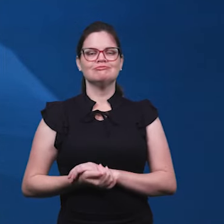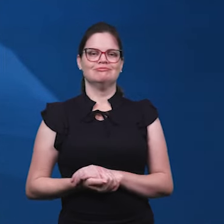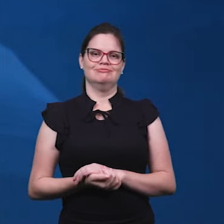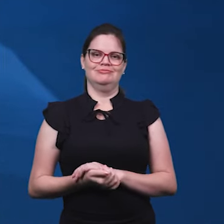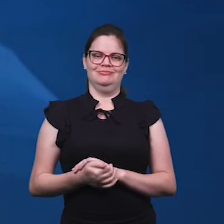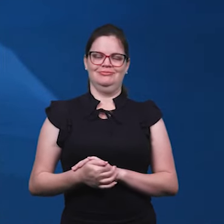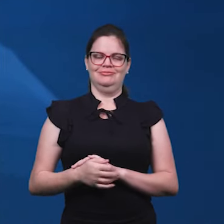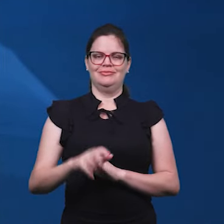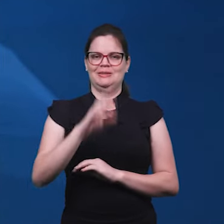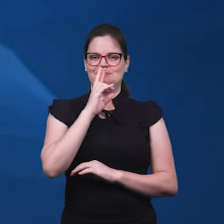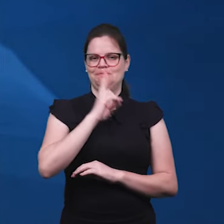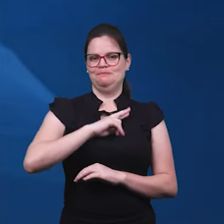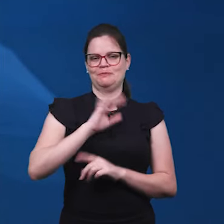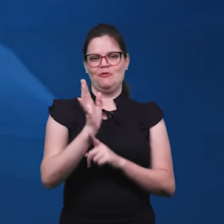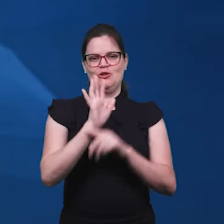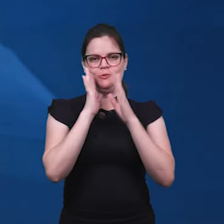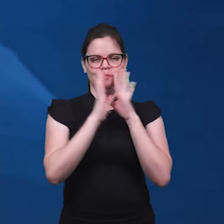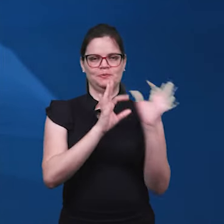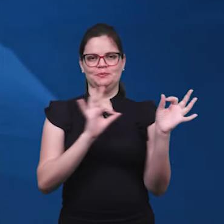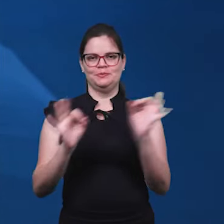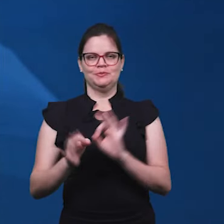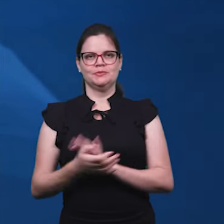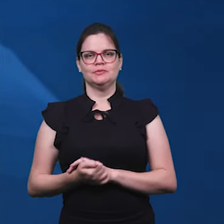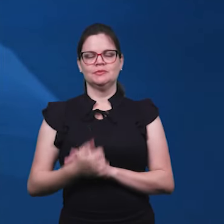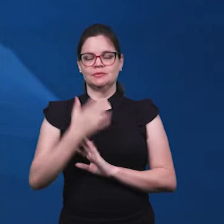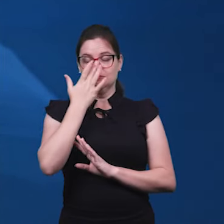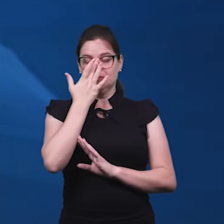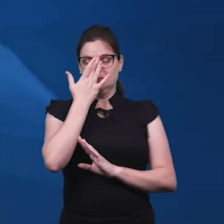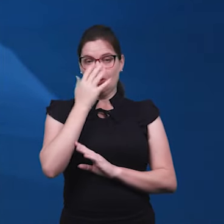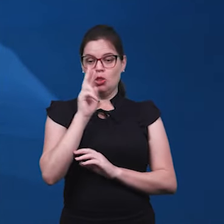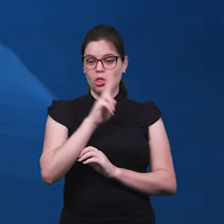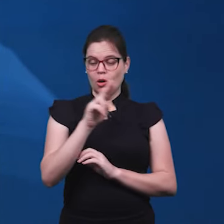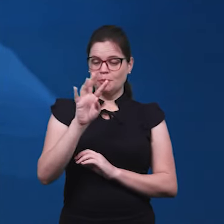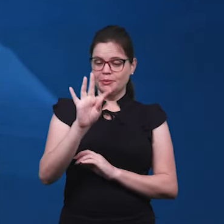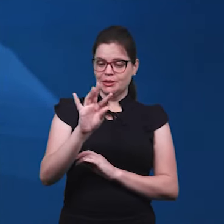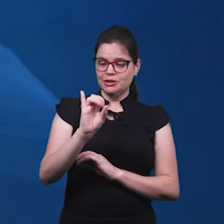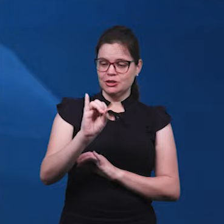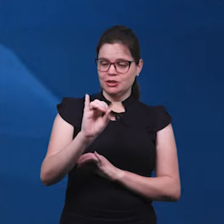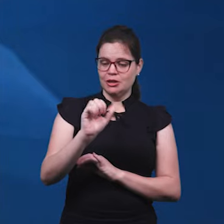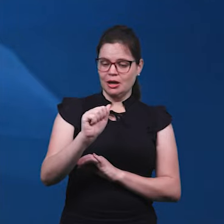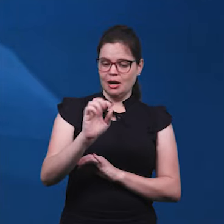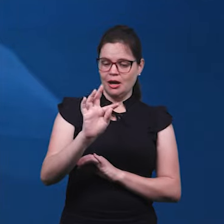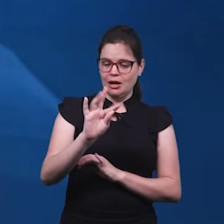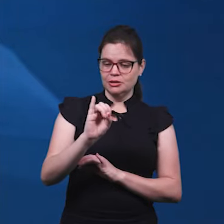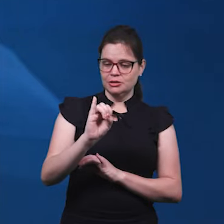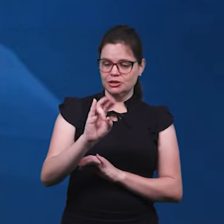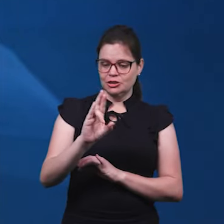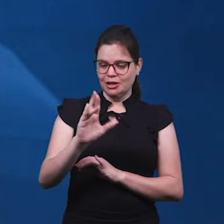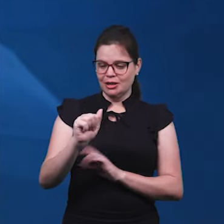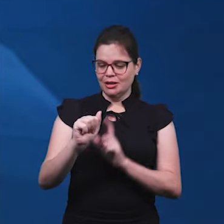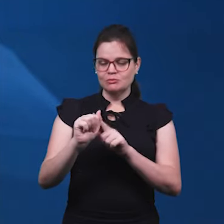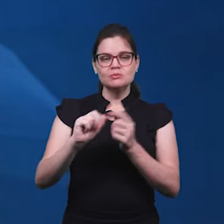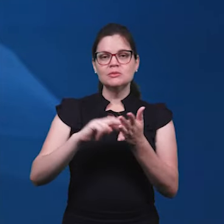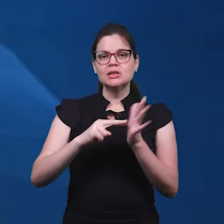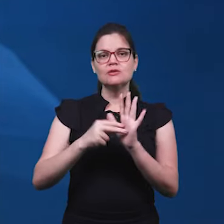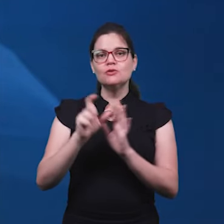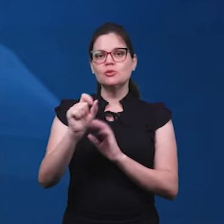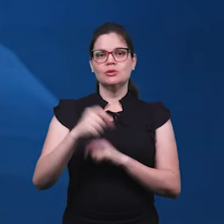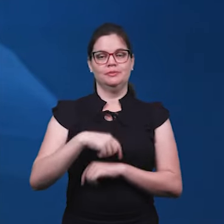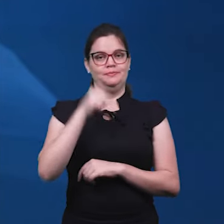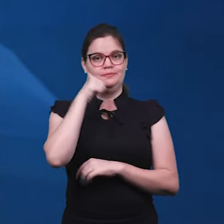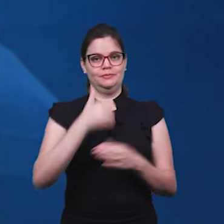resposta a respeito do significado do nome Tiatira, aqui foi a carta escrita a Tiatira, é a nossa irmã Adriana